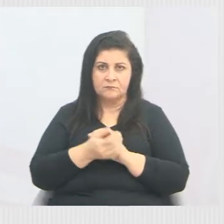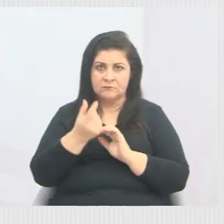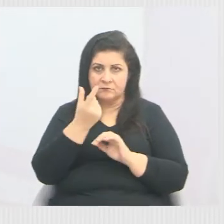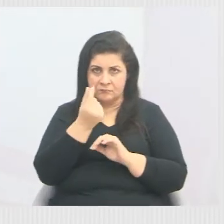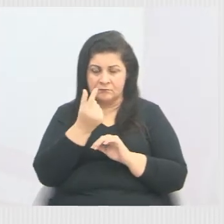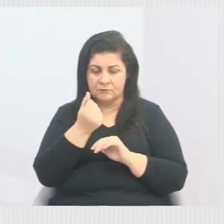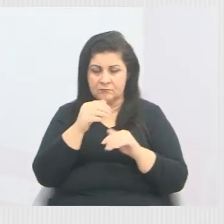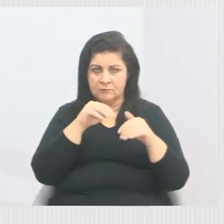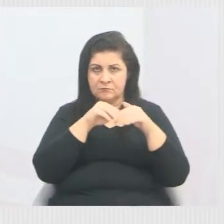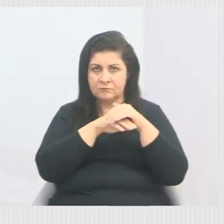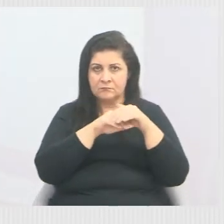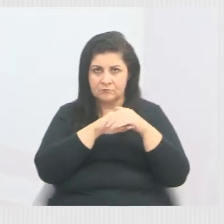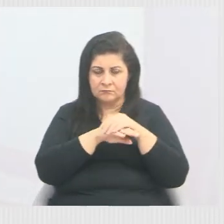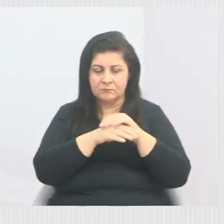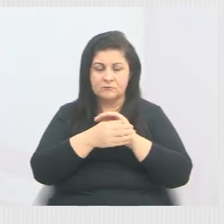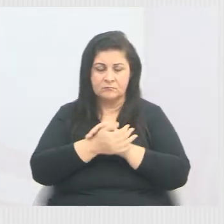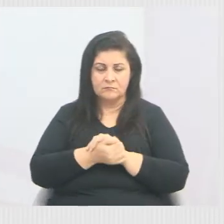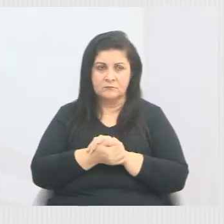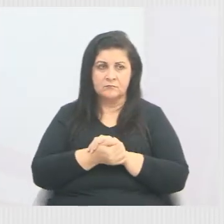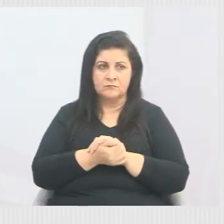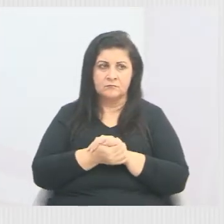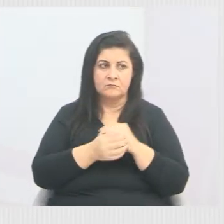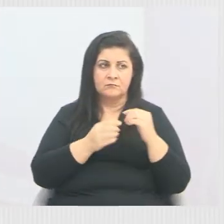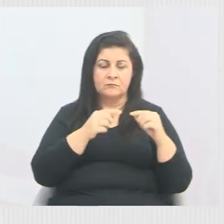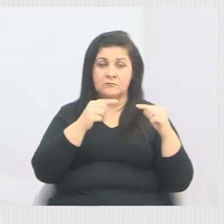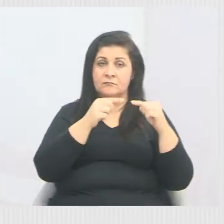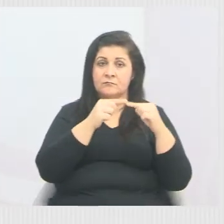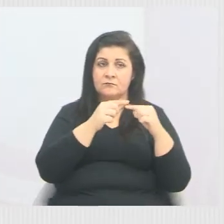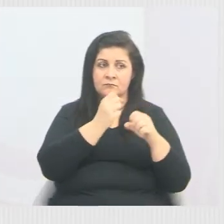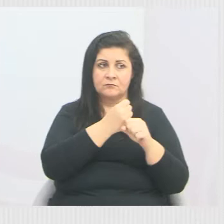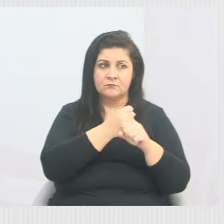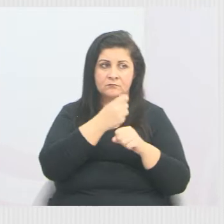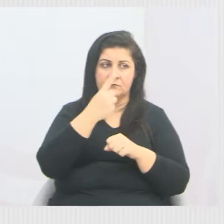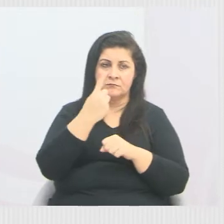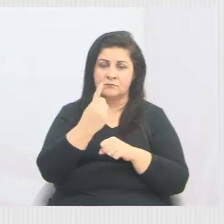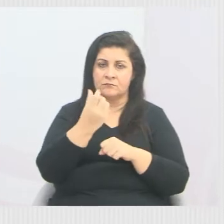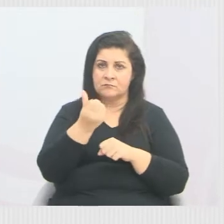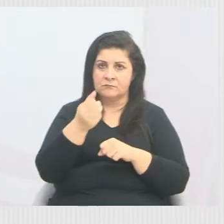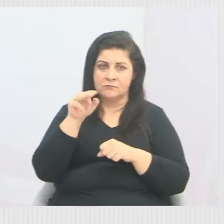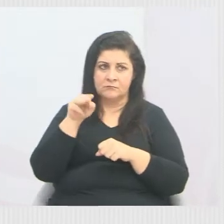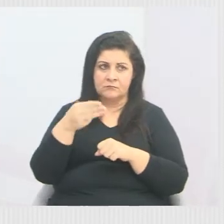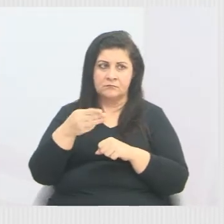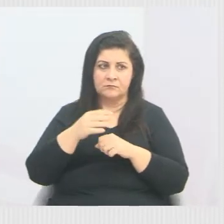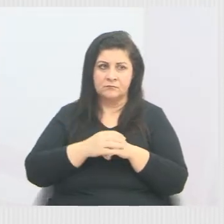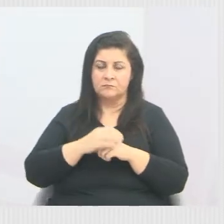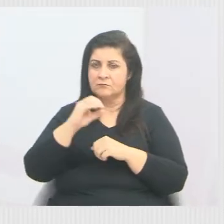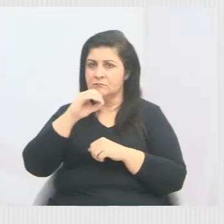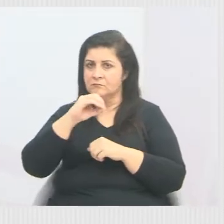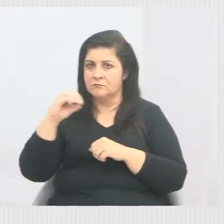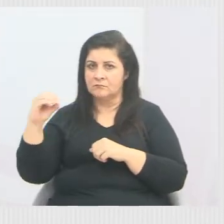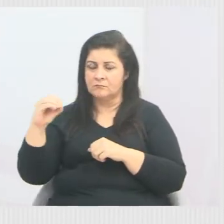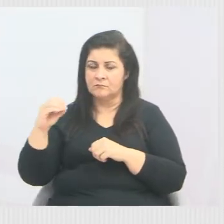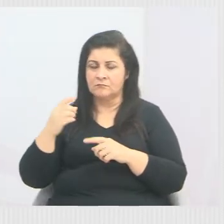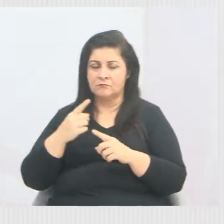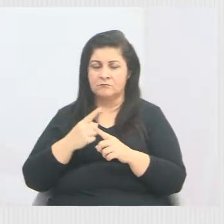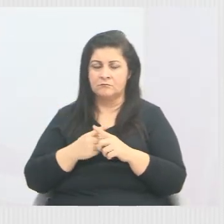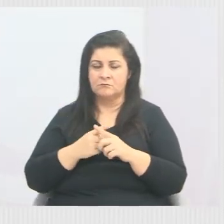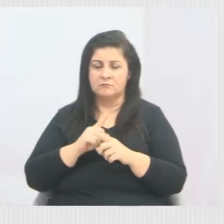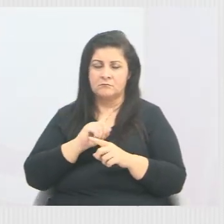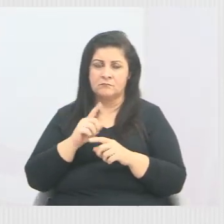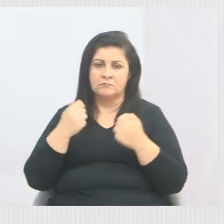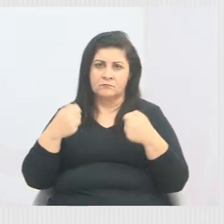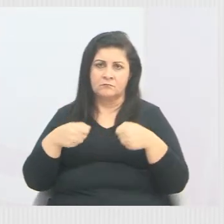regime de própria previdência também, meta orçada 16.110.000 e zero, pois não fomos necessários